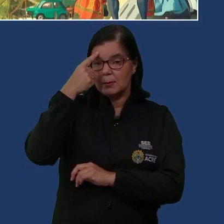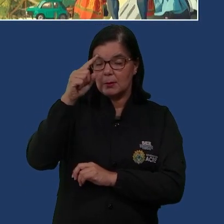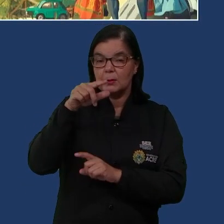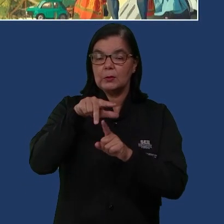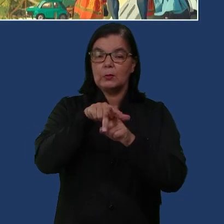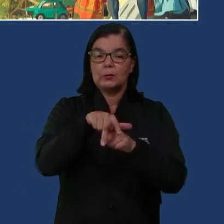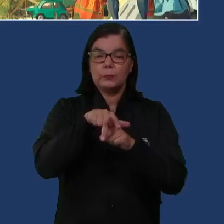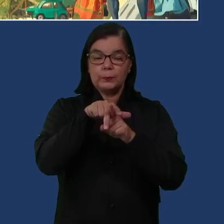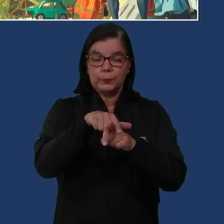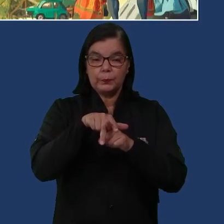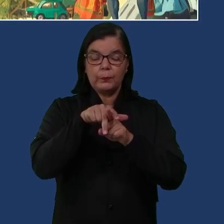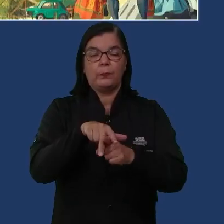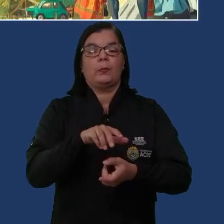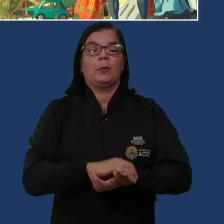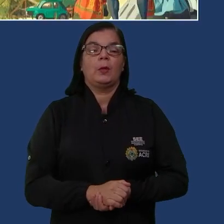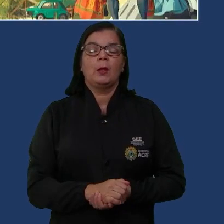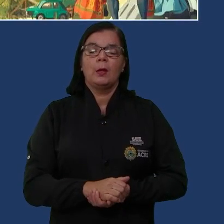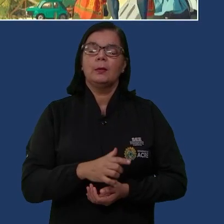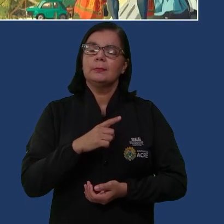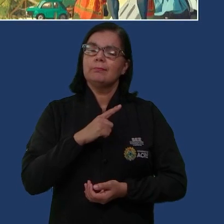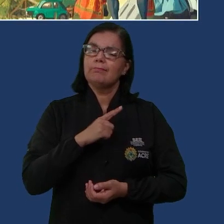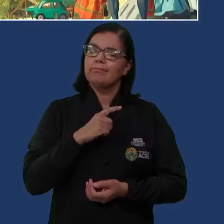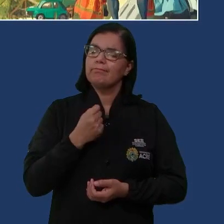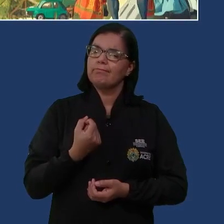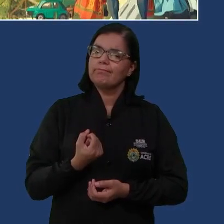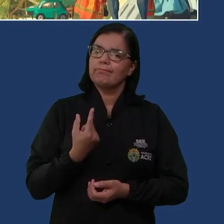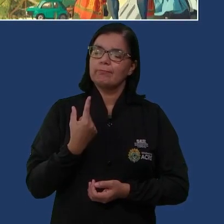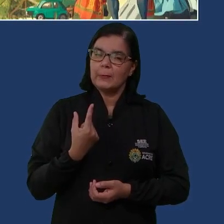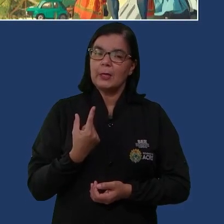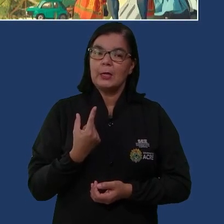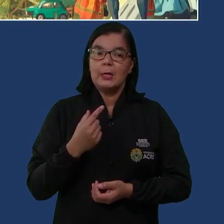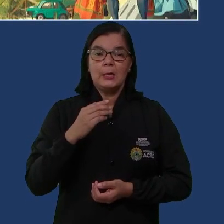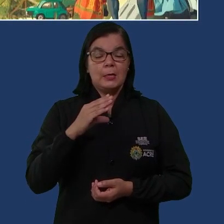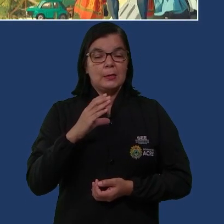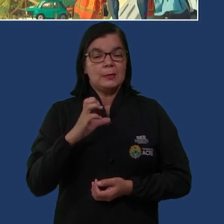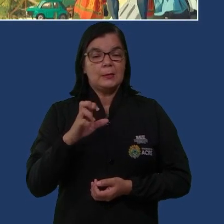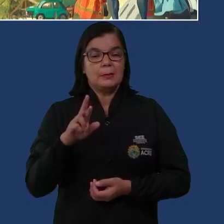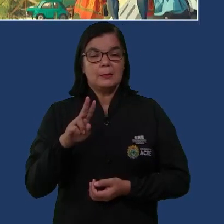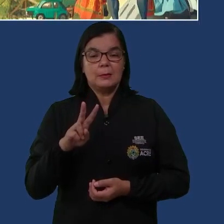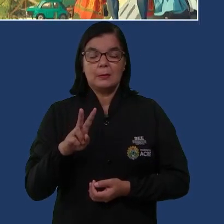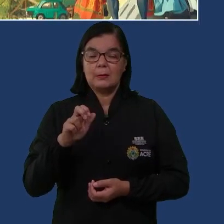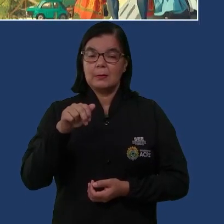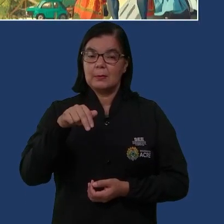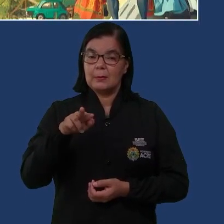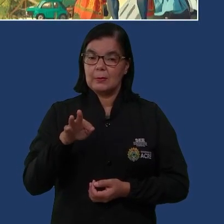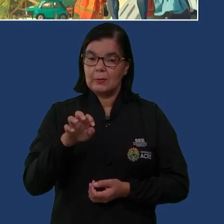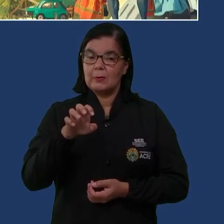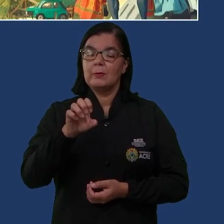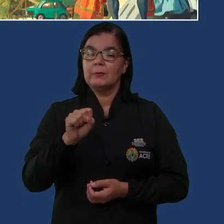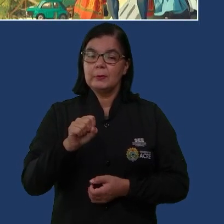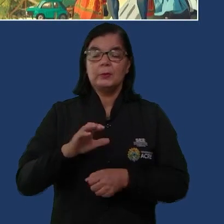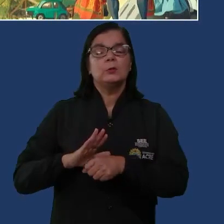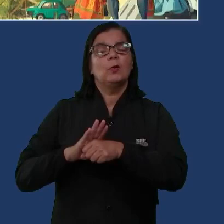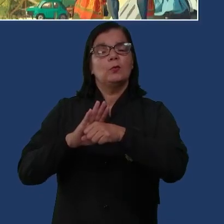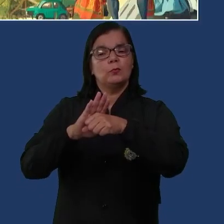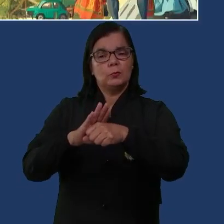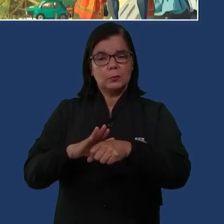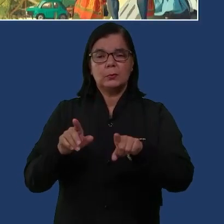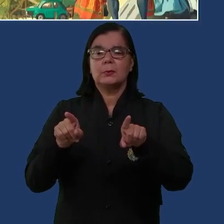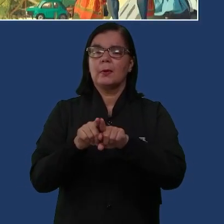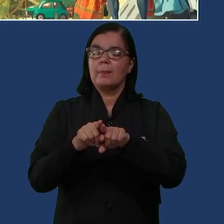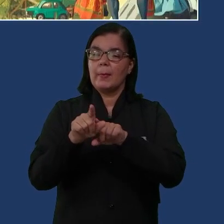de cavalaria. E ele, Cervantes, também trouxe aí uma contribuição com o